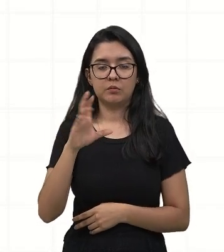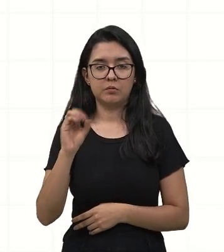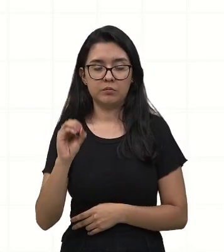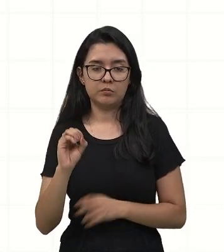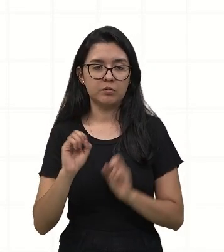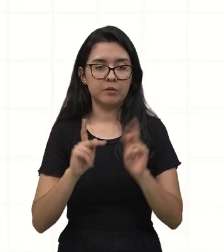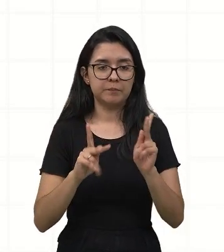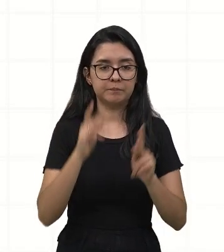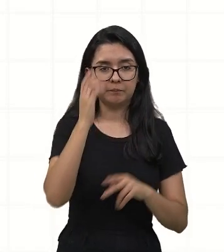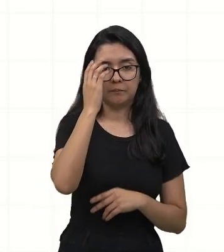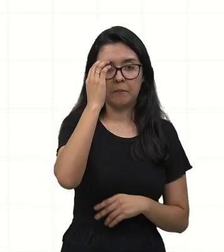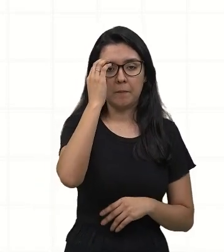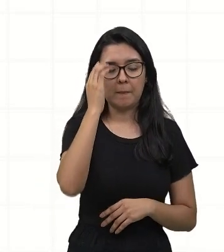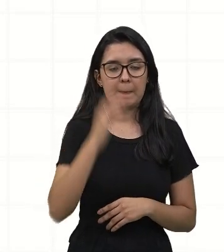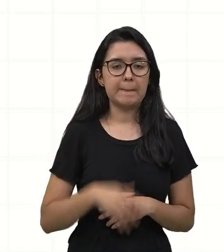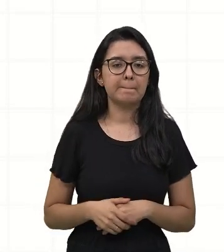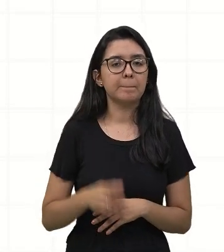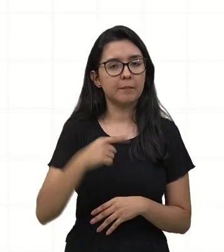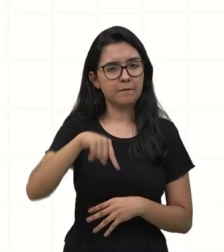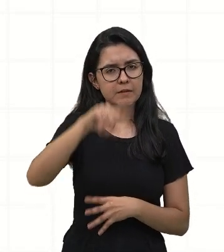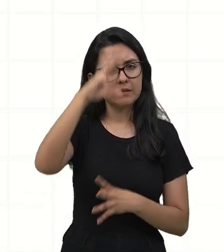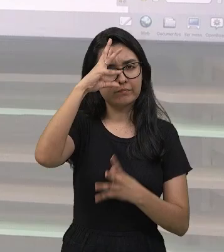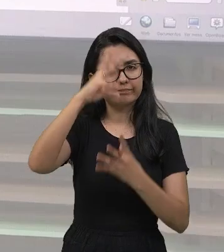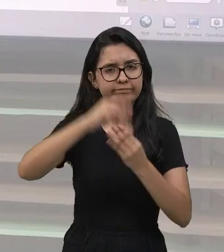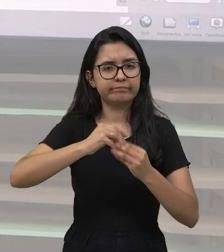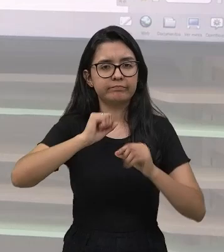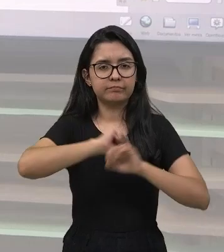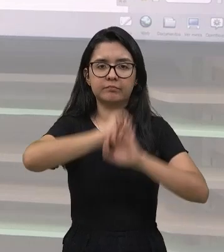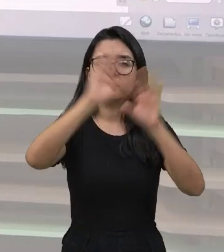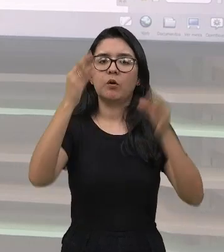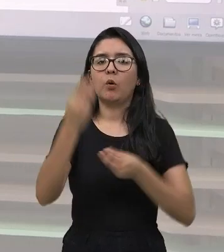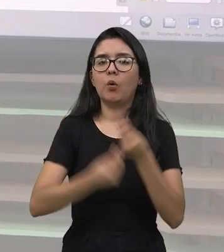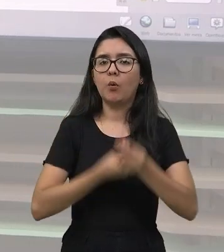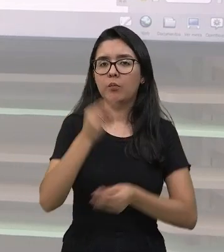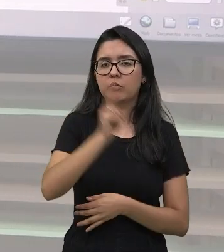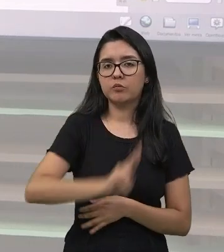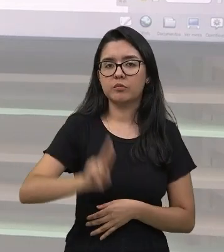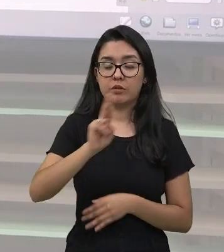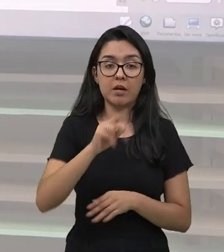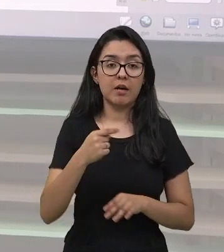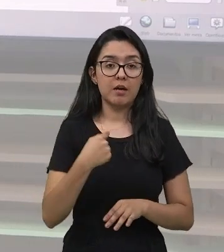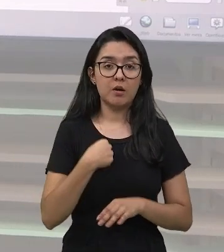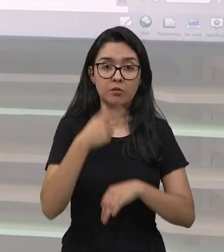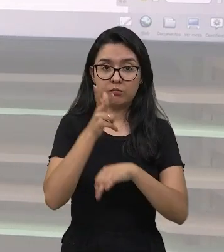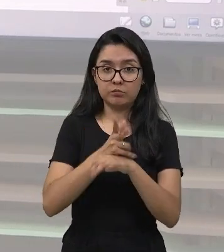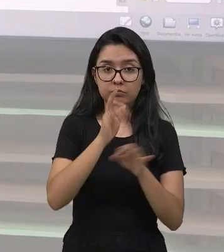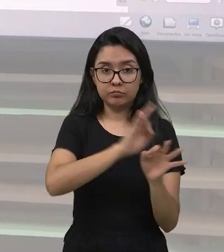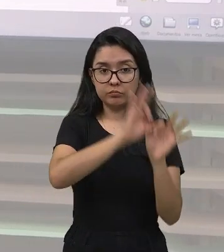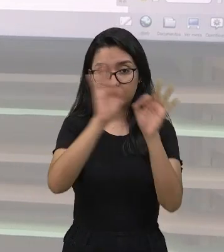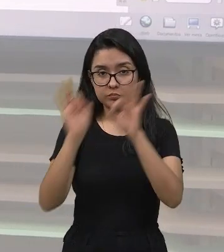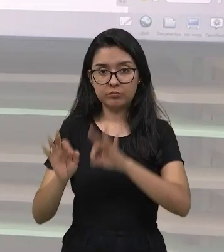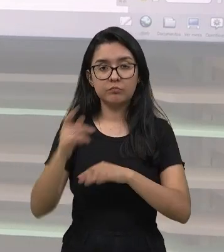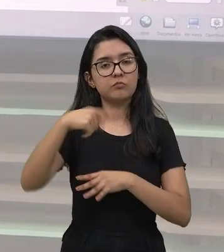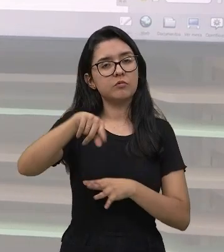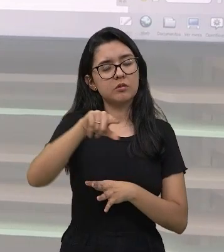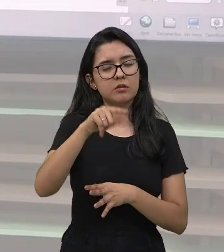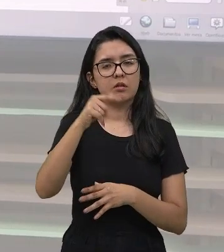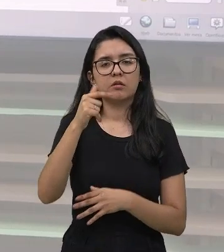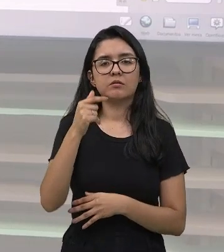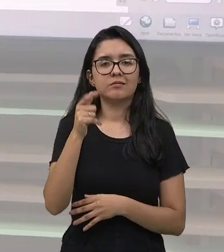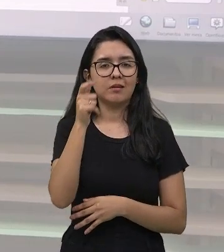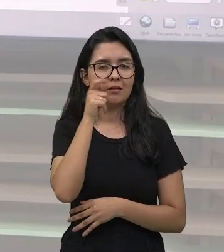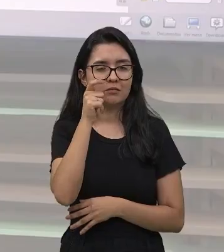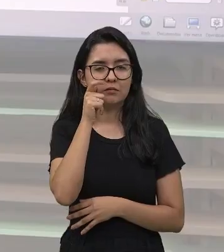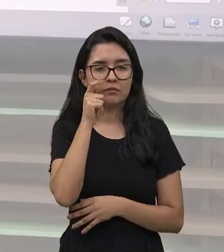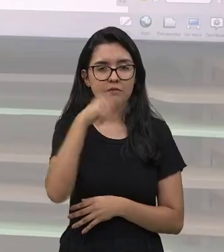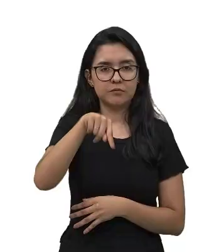pessoal, olha só. Para você compreender legal como que usa o transferidor, o professor vai trazer aqui uma animação que vai ajudar você